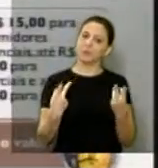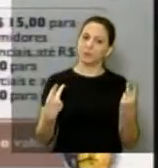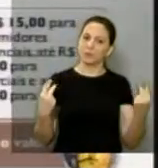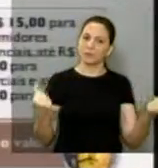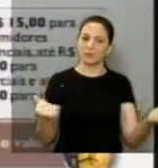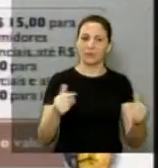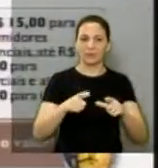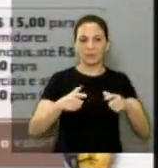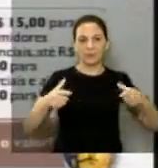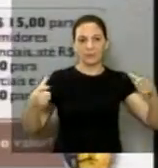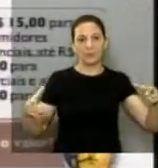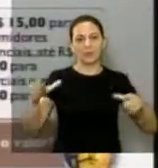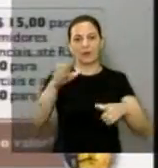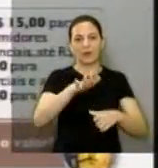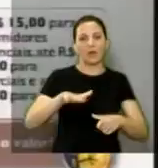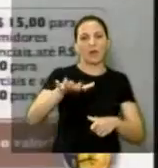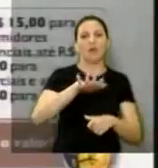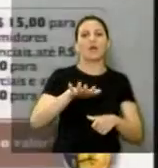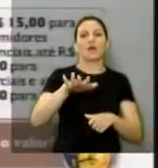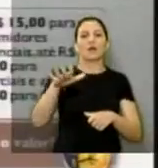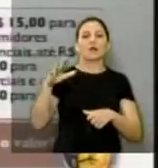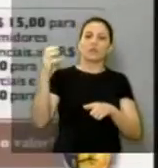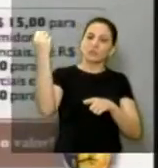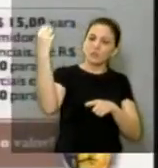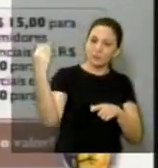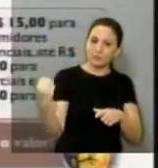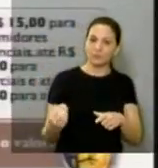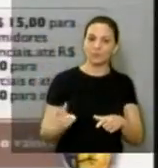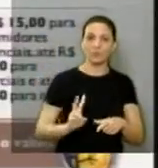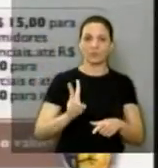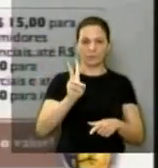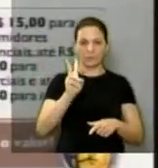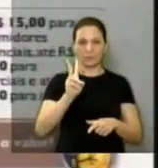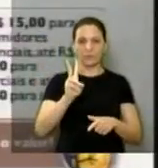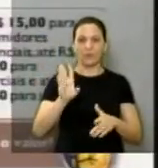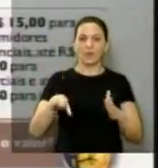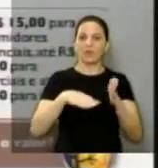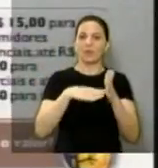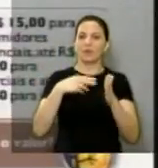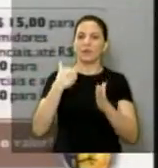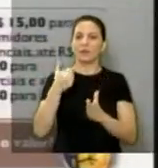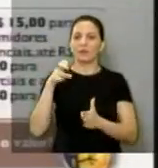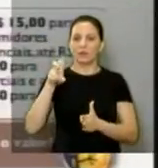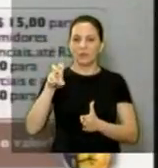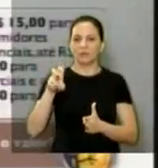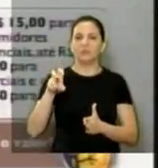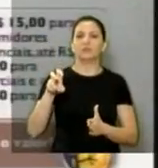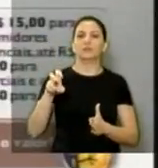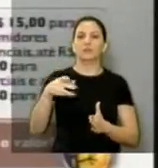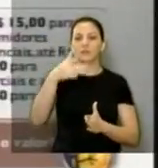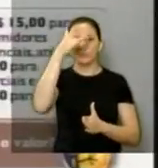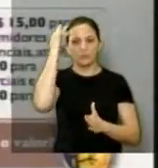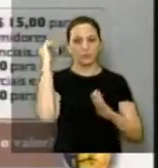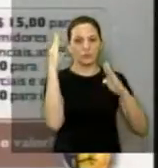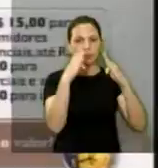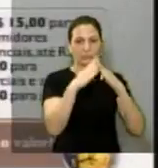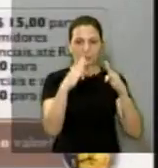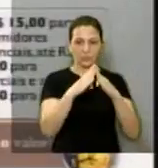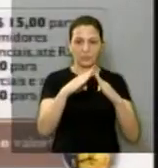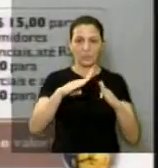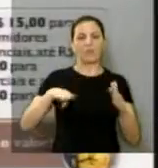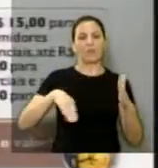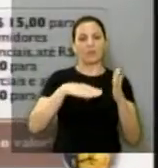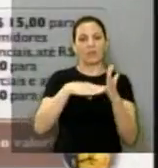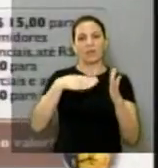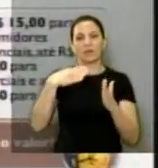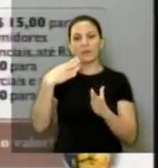de ampliação de novos pontos de iluminação. Qual é o valor? Até R$ 15,00 para consumidores residenciais, até